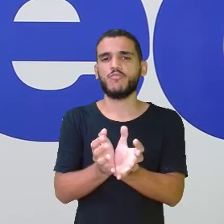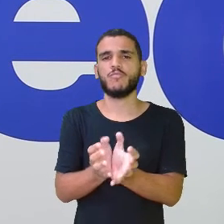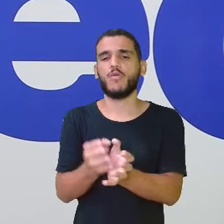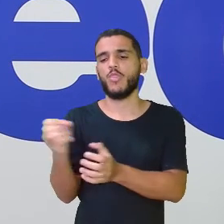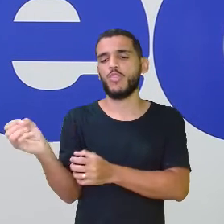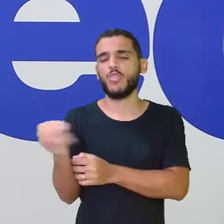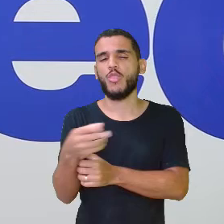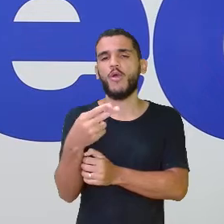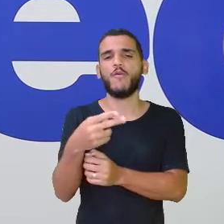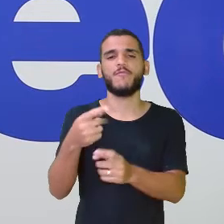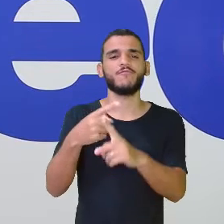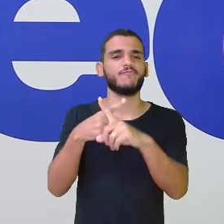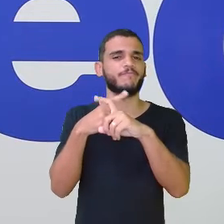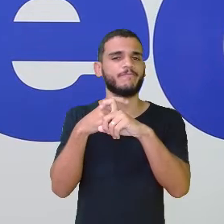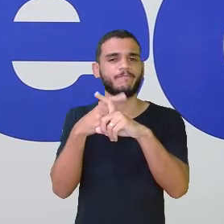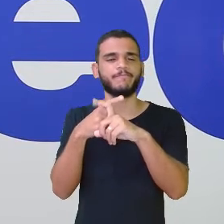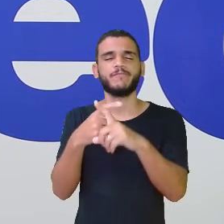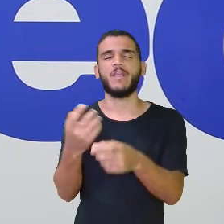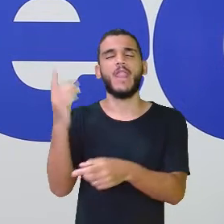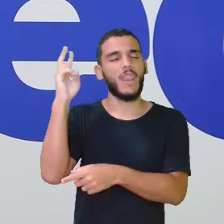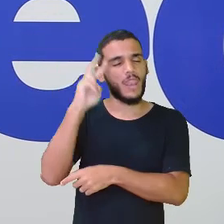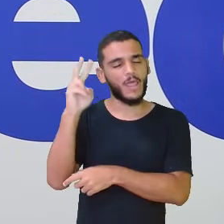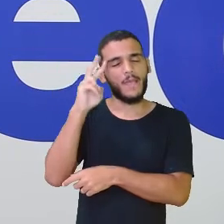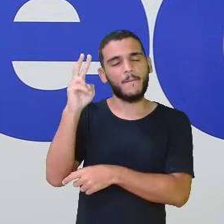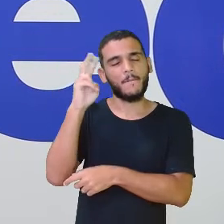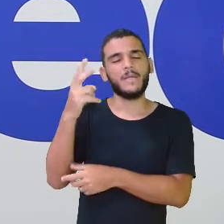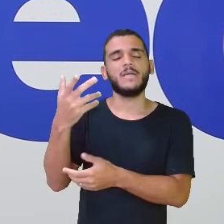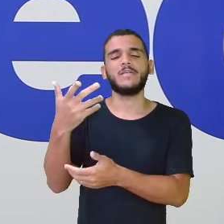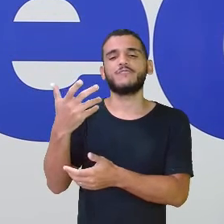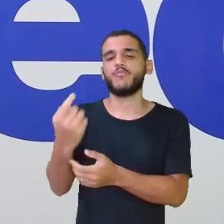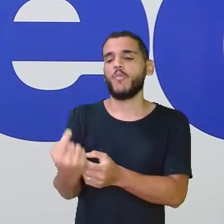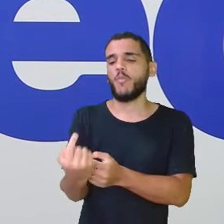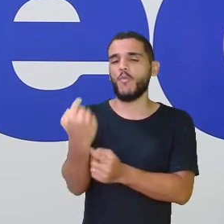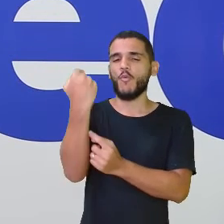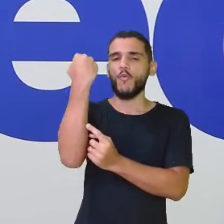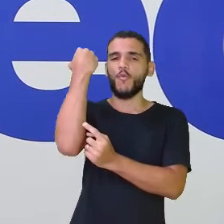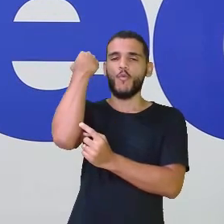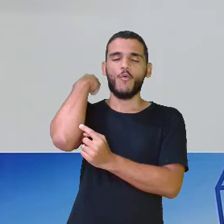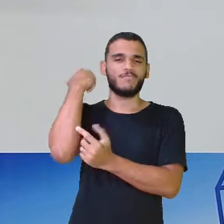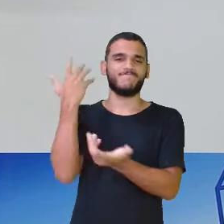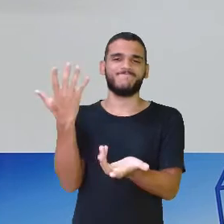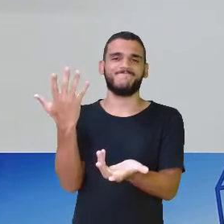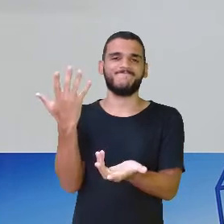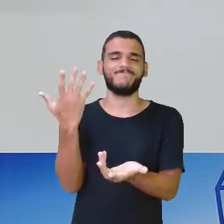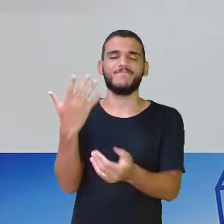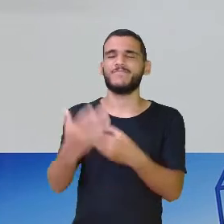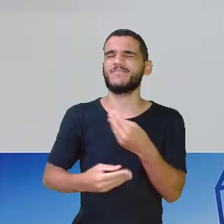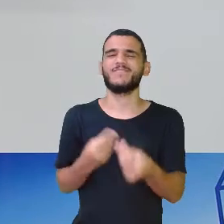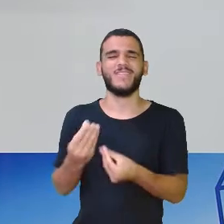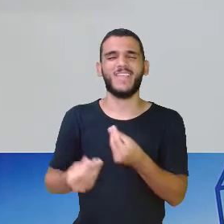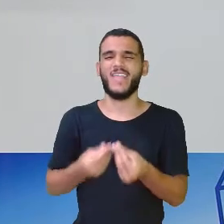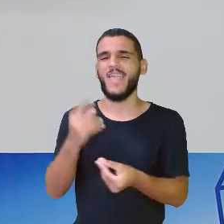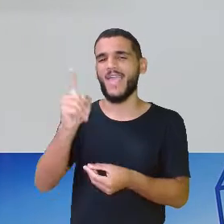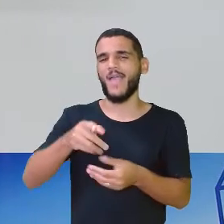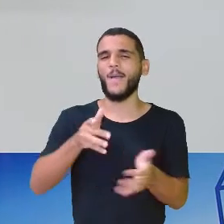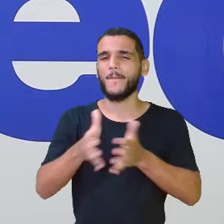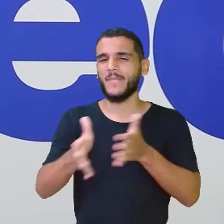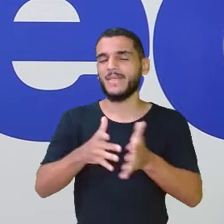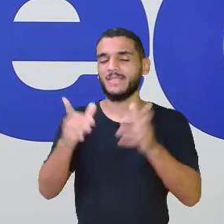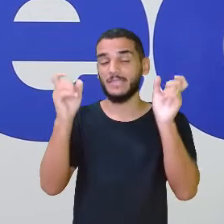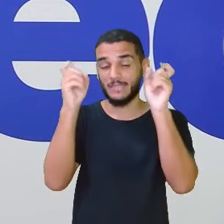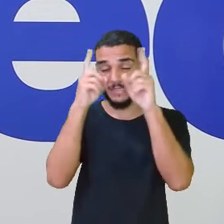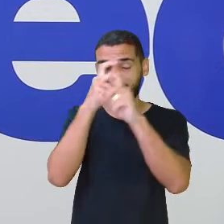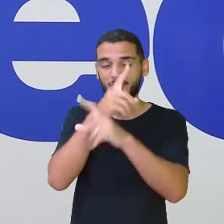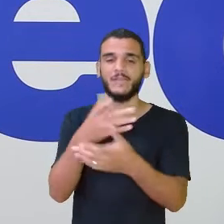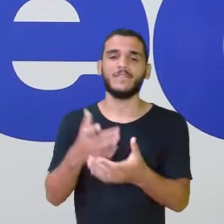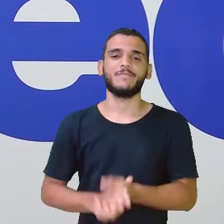ascendendo, né? Resgatando aí, né, esses movimento que foi tão nocivo, né, para a história da humanidade, né? Essa ideologia